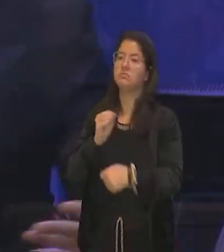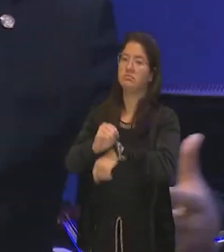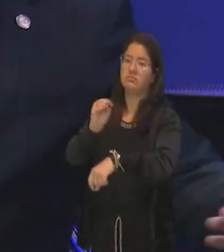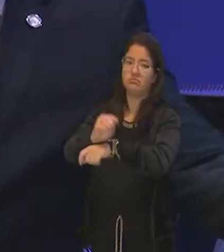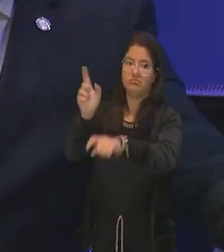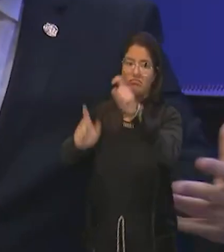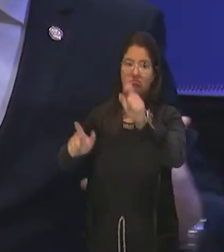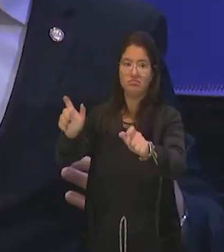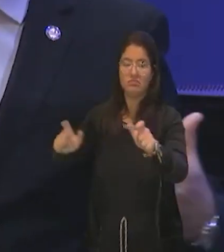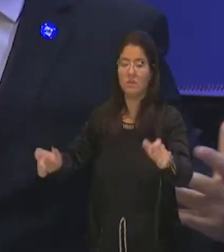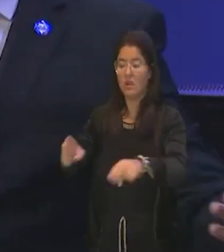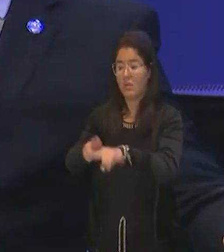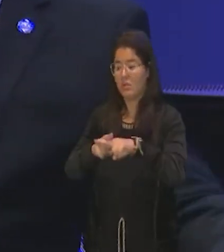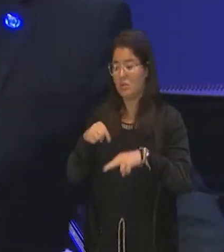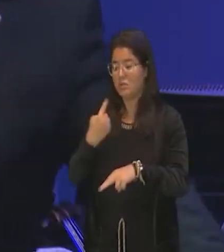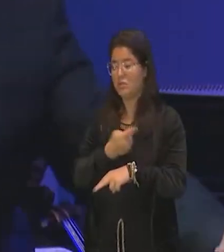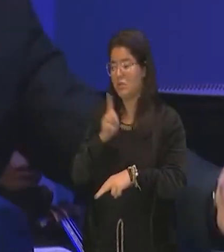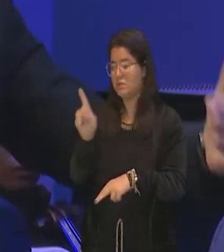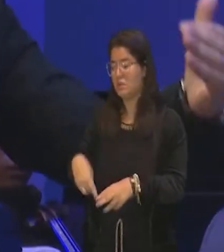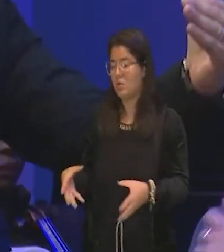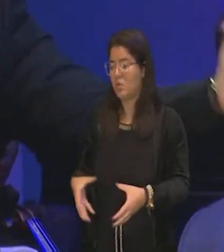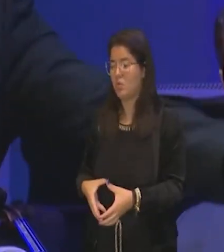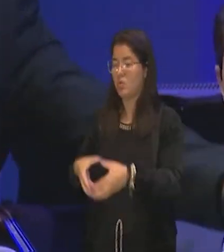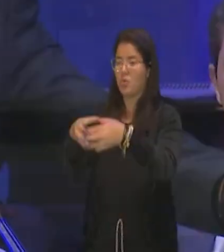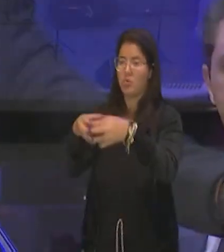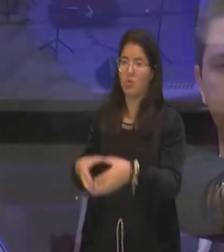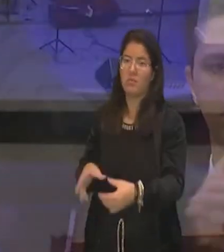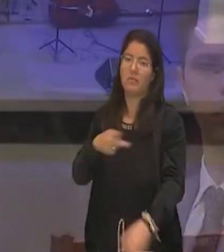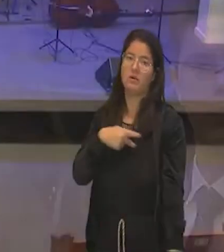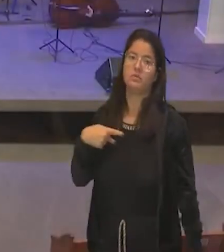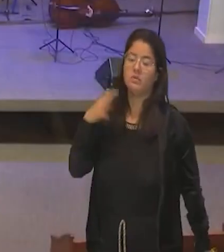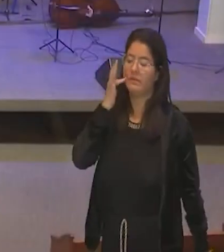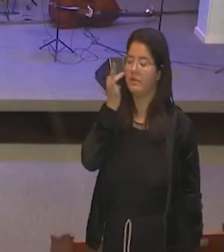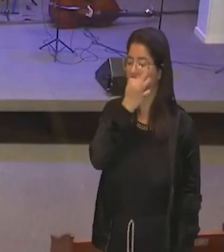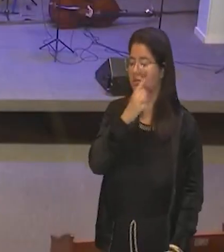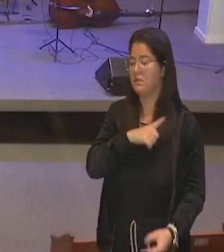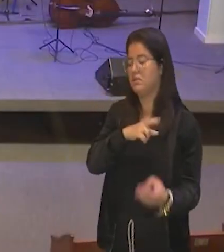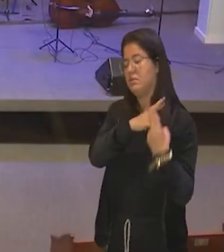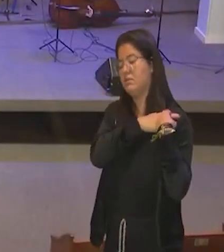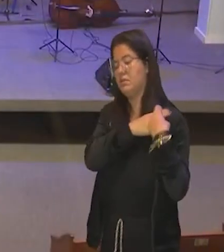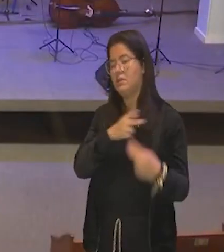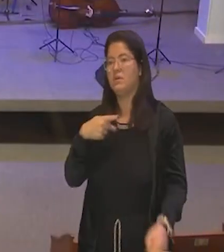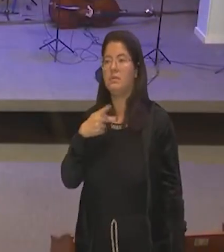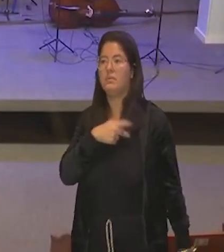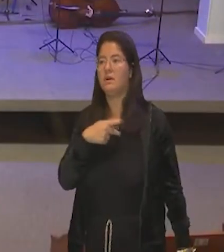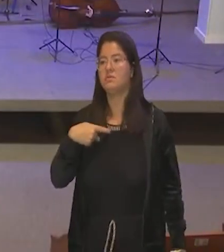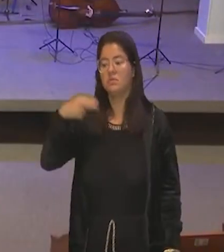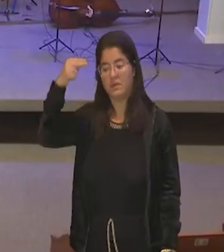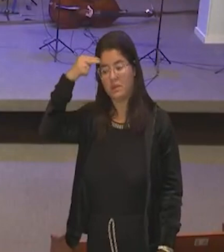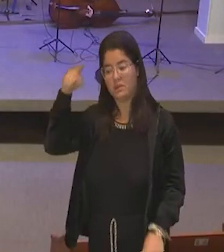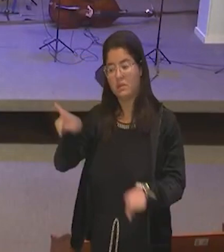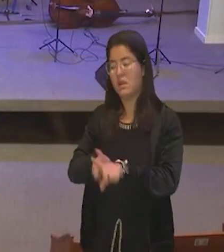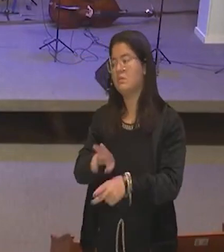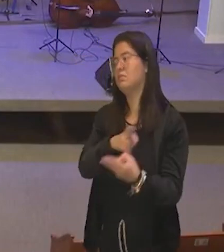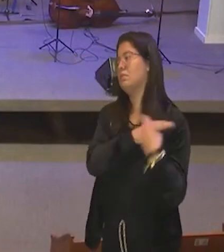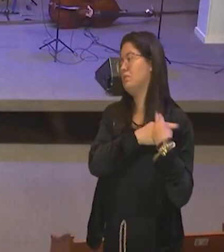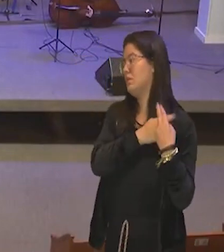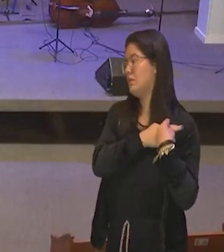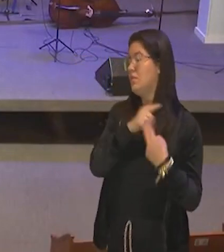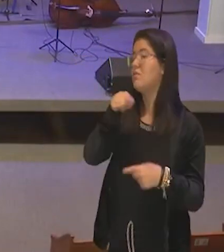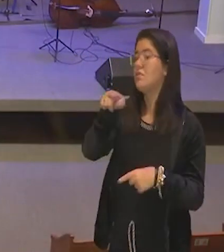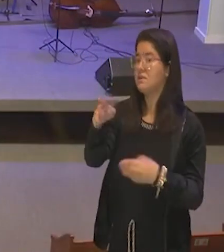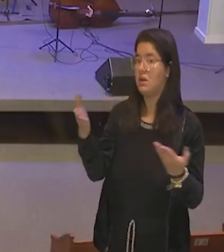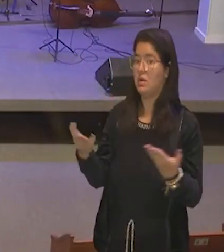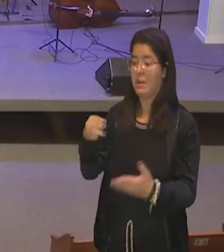isso que nós somos aqui um colegiado. Pastor Francisco tem a sua responsabilidade, pastor Neander tem a sua responsabilidade, você agora